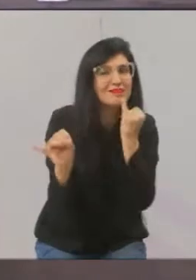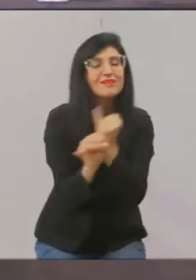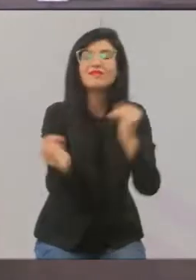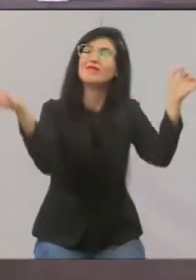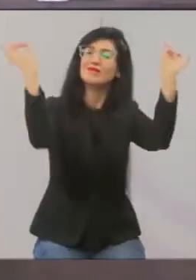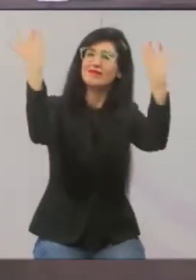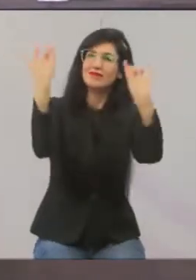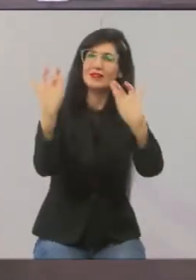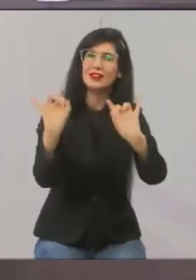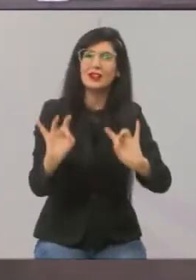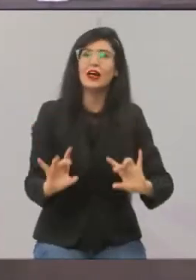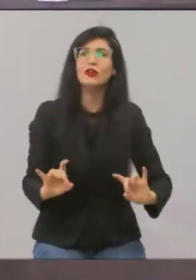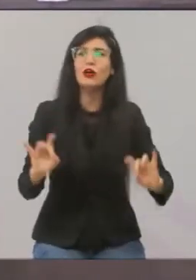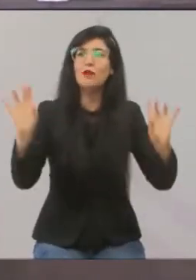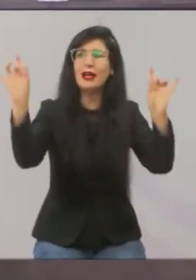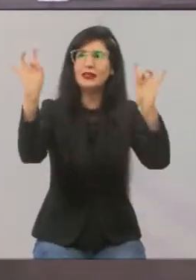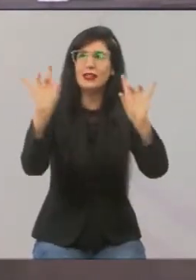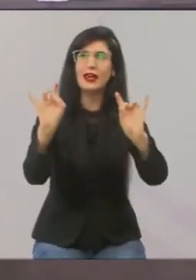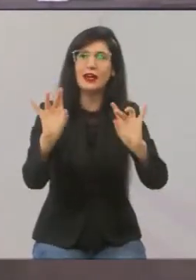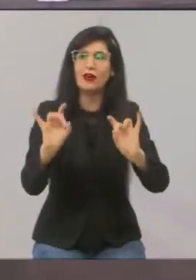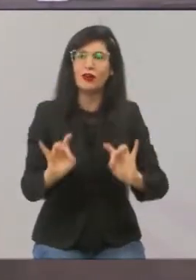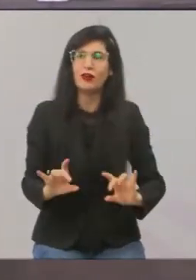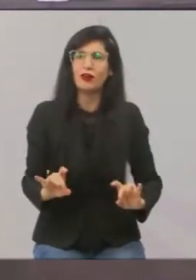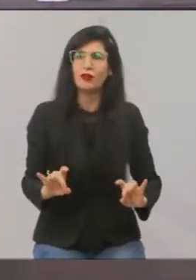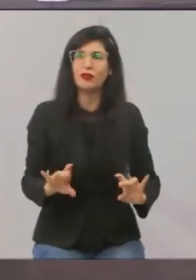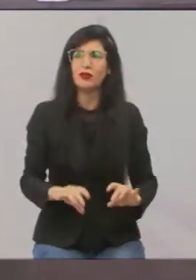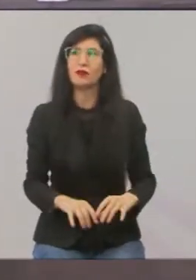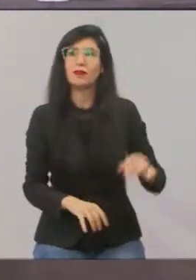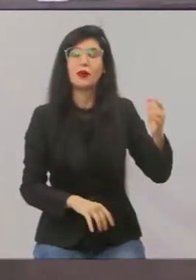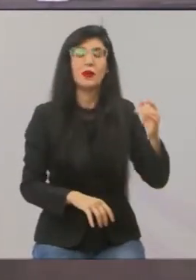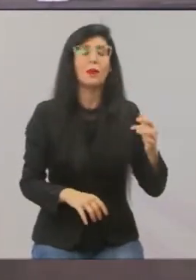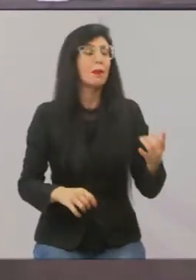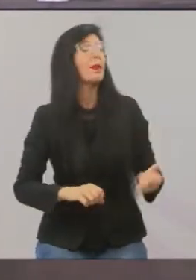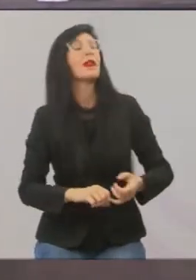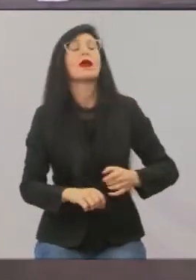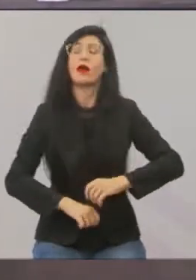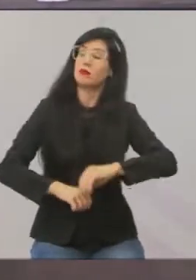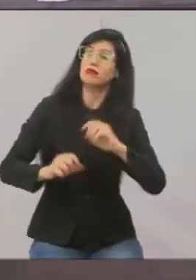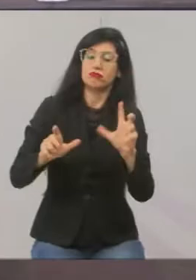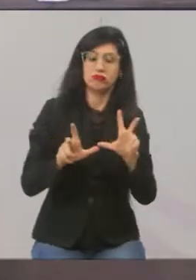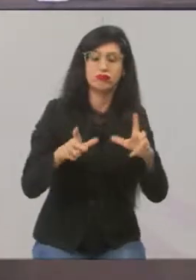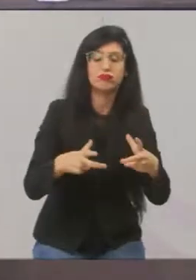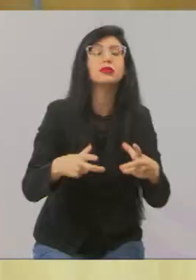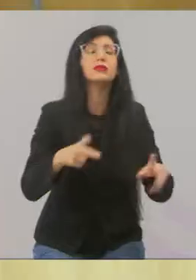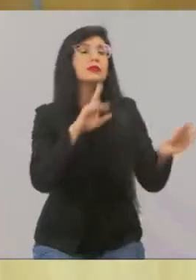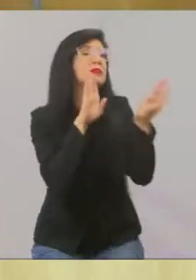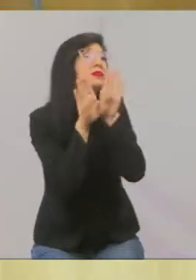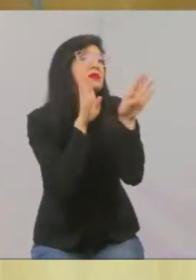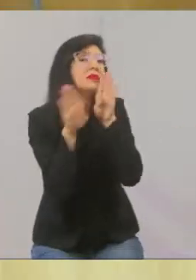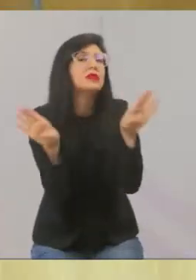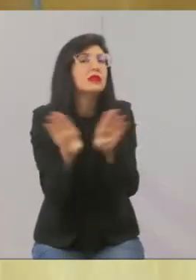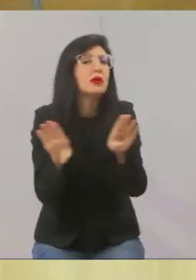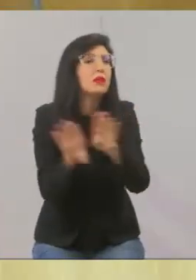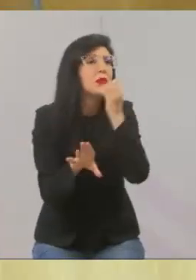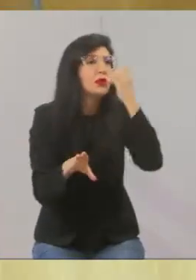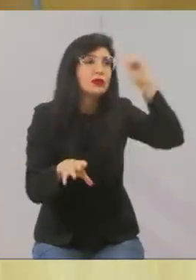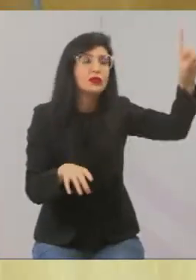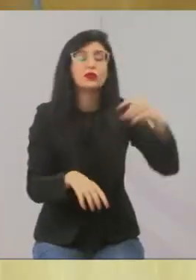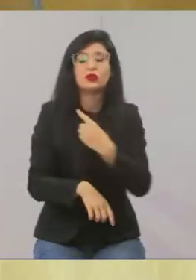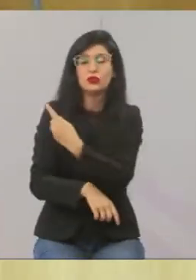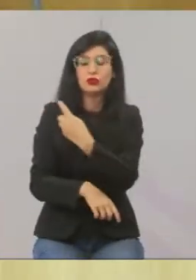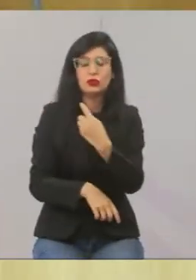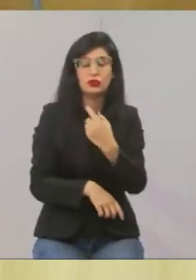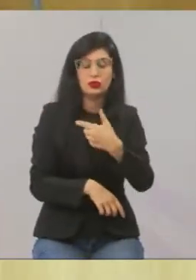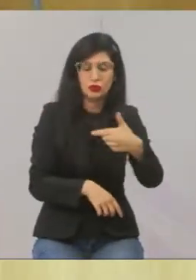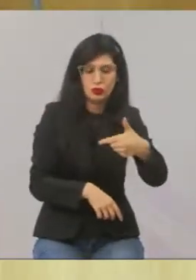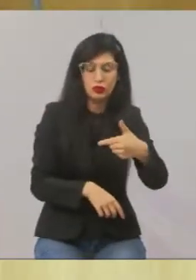especial aqueles que nos assistem ao vivo pela página da Câmara no Facebook, bom dia. Na presente data de 12 de